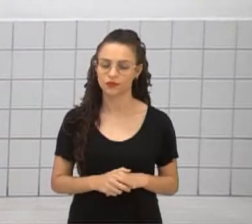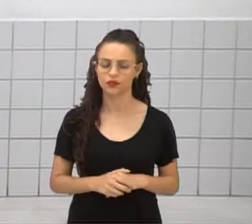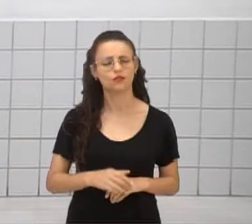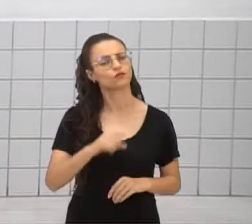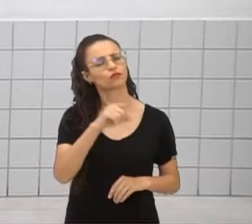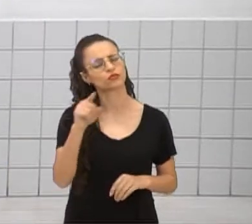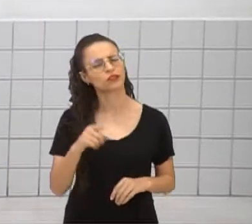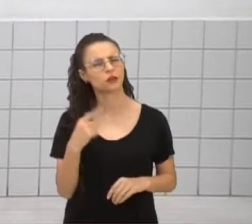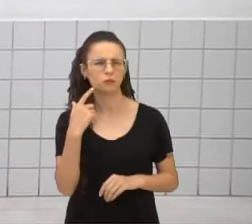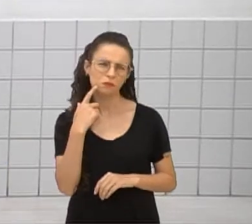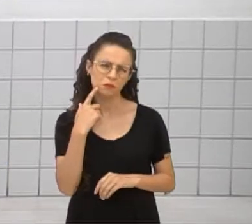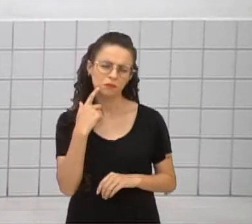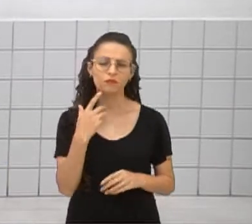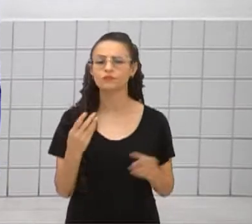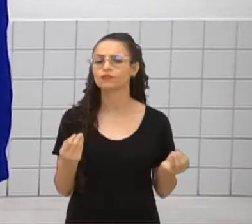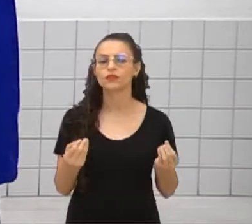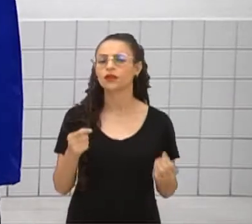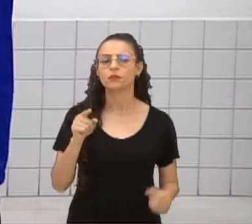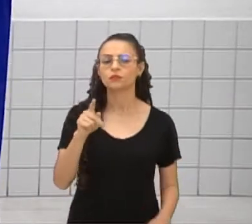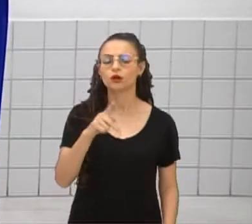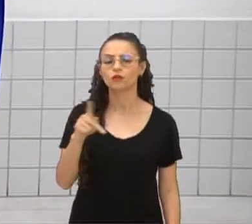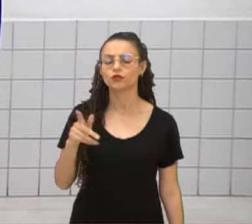vocês estejam se perguntando né